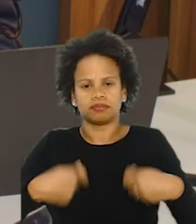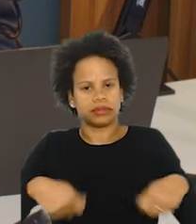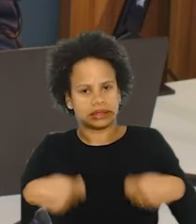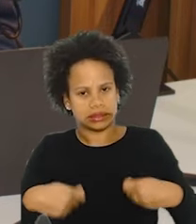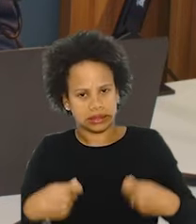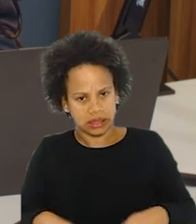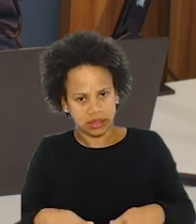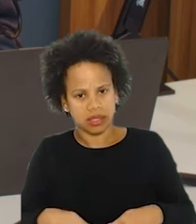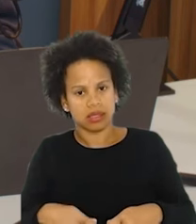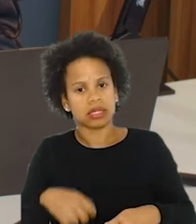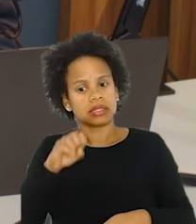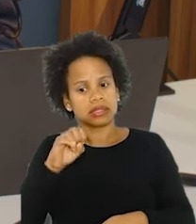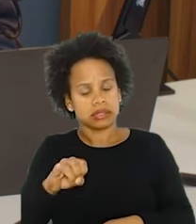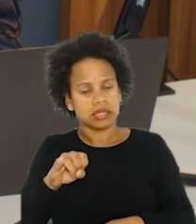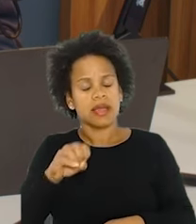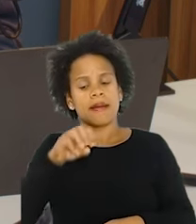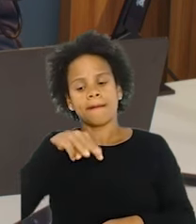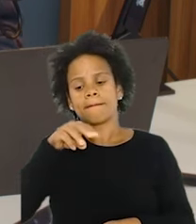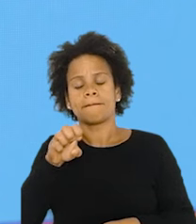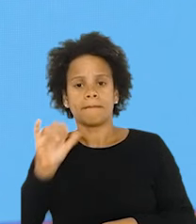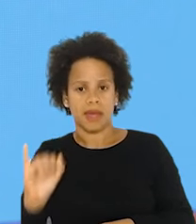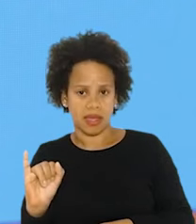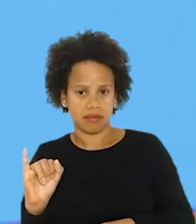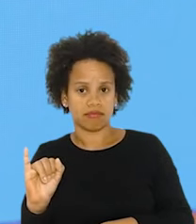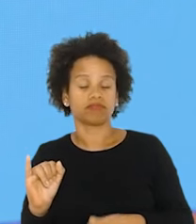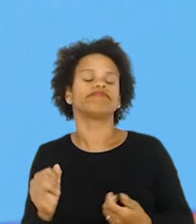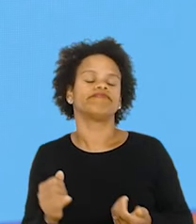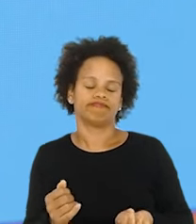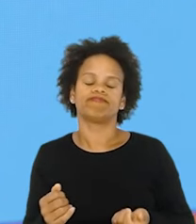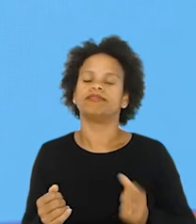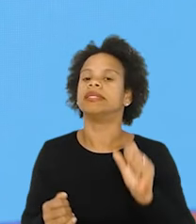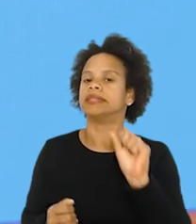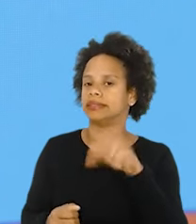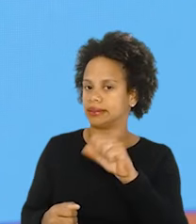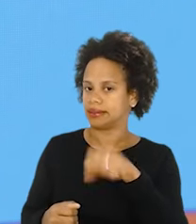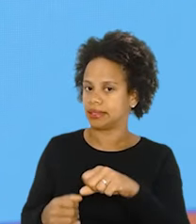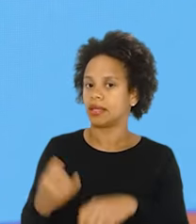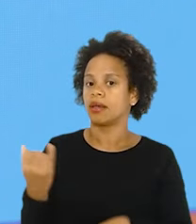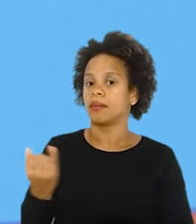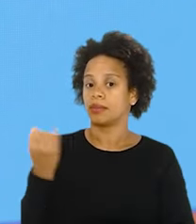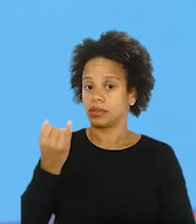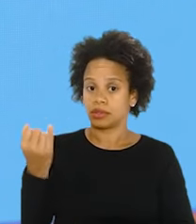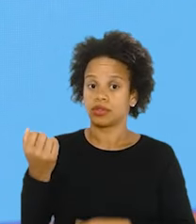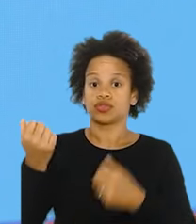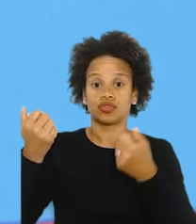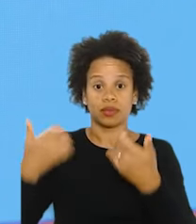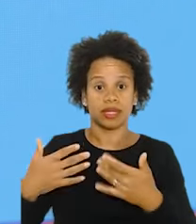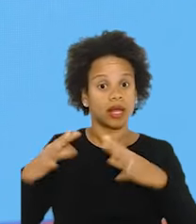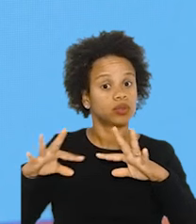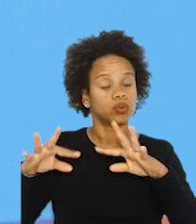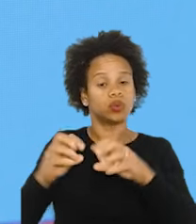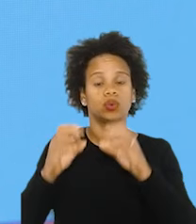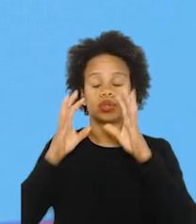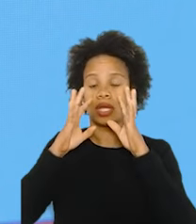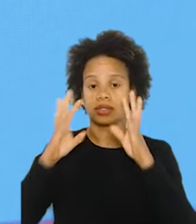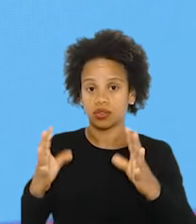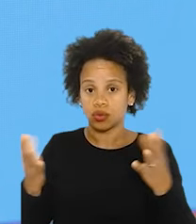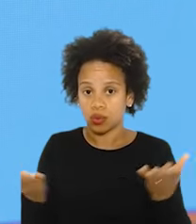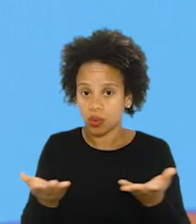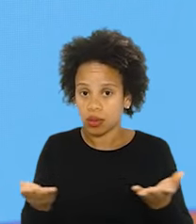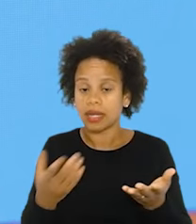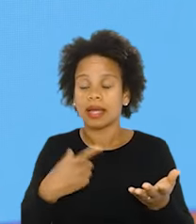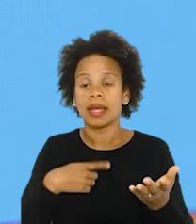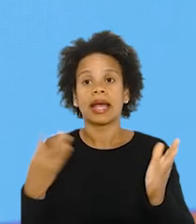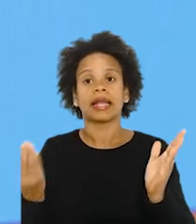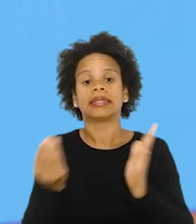declaração para quem é microempreendedor individual sim Aline Olha é bom ressaltar para todos que estão nos assistindo que sim a declaração